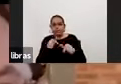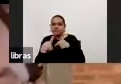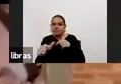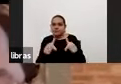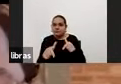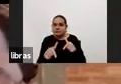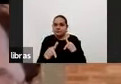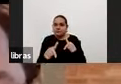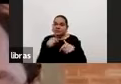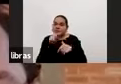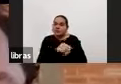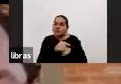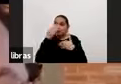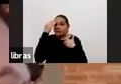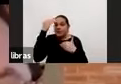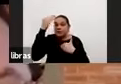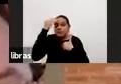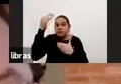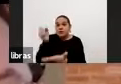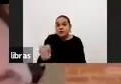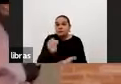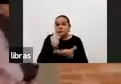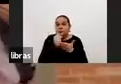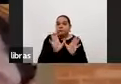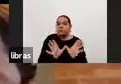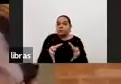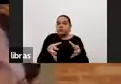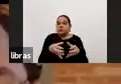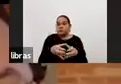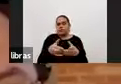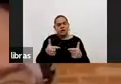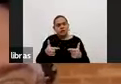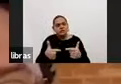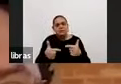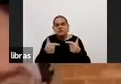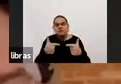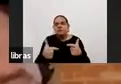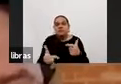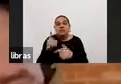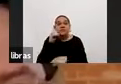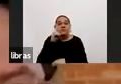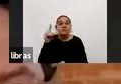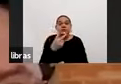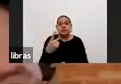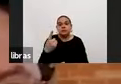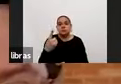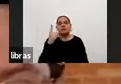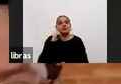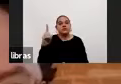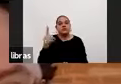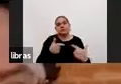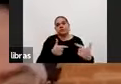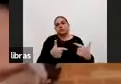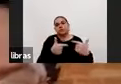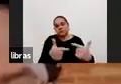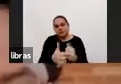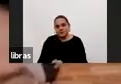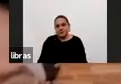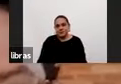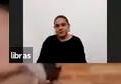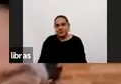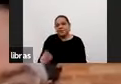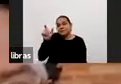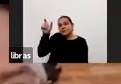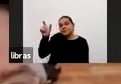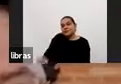em agradecimento ao apoio da comunidade, né, à luta de 21 dias dos trabalhadores, né. Eu tô aqui com o Wilson,